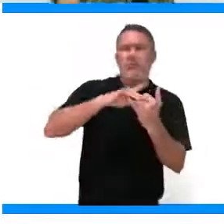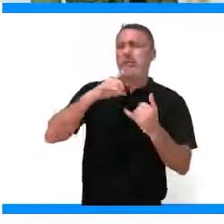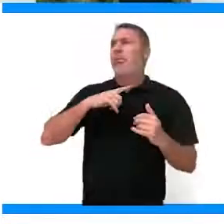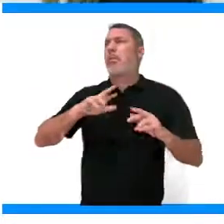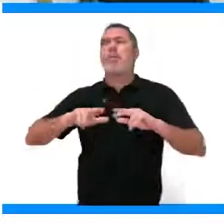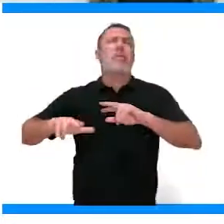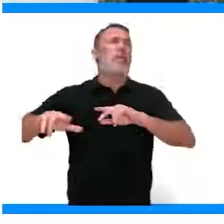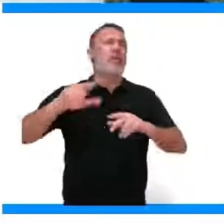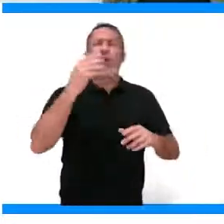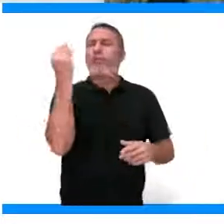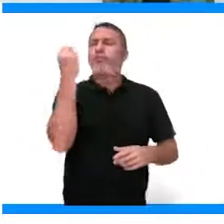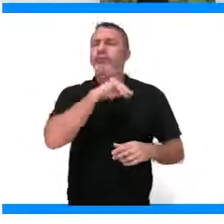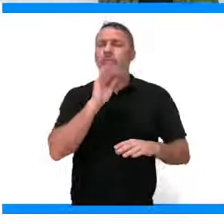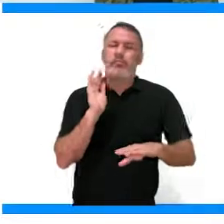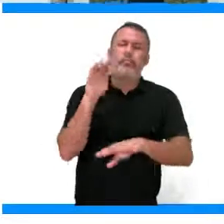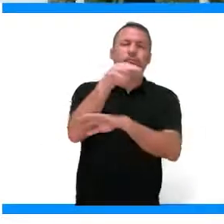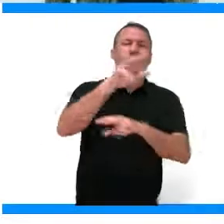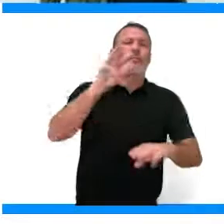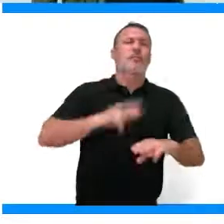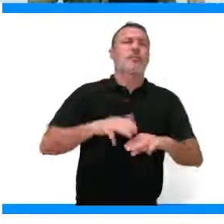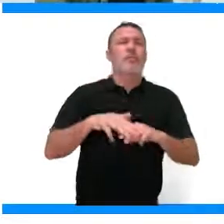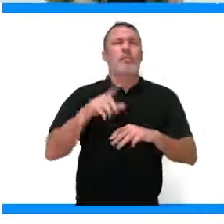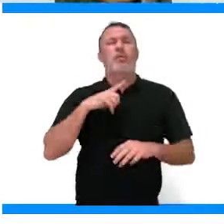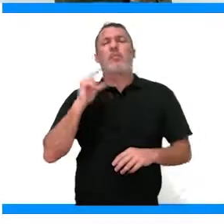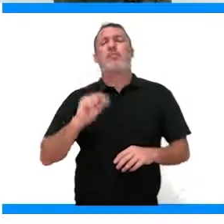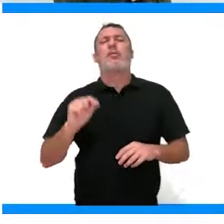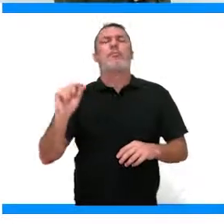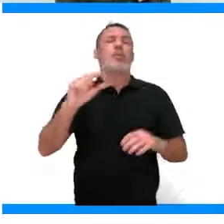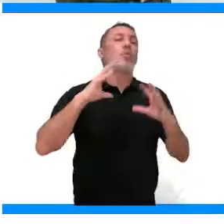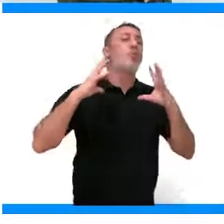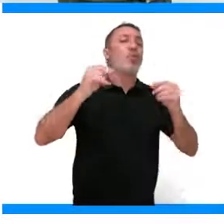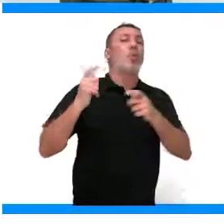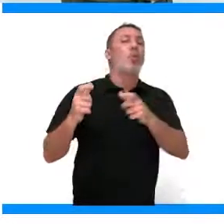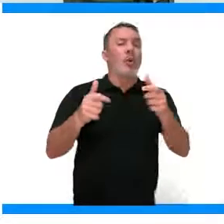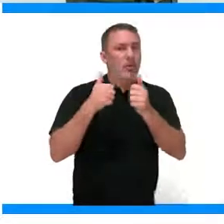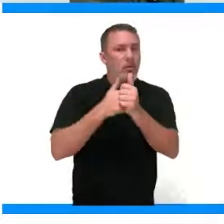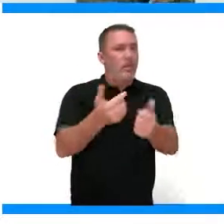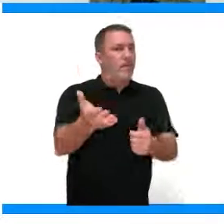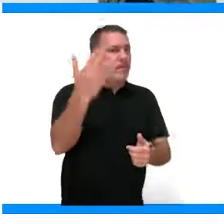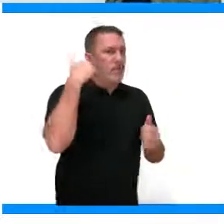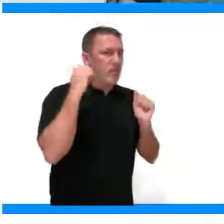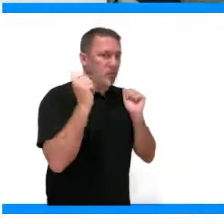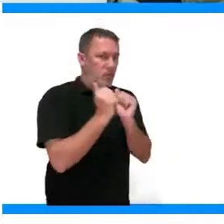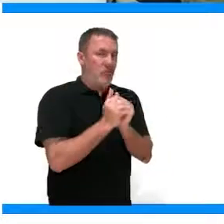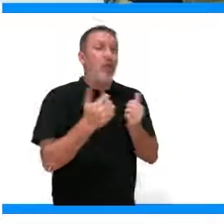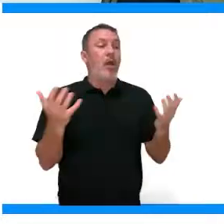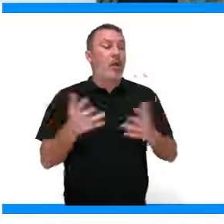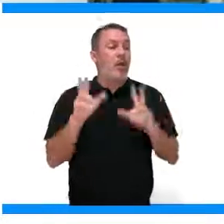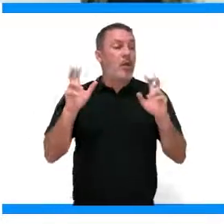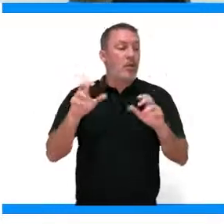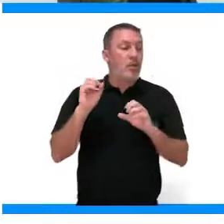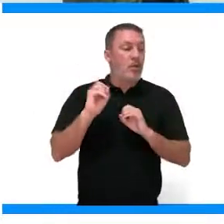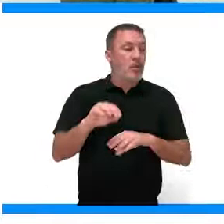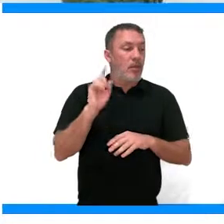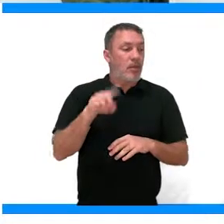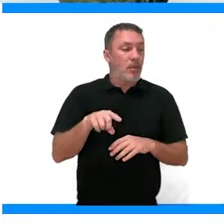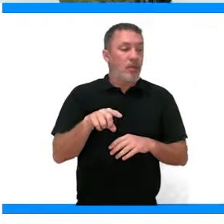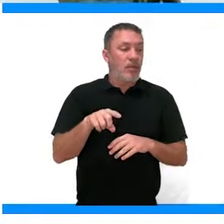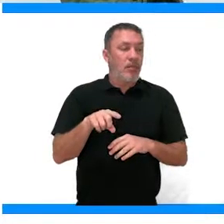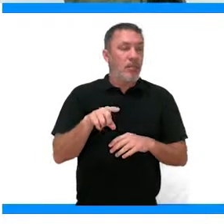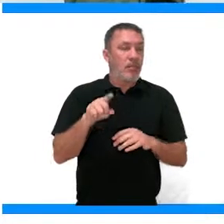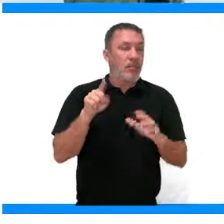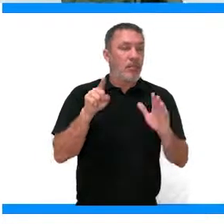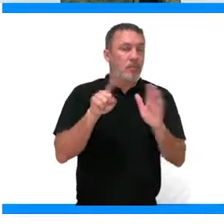estamos em todos os lugares, Hacker da Matemática está em todo lugar, acompanha a gente, vem comigo e nós vamos começar com a